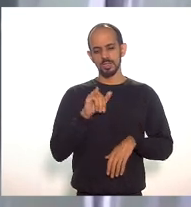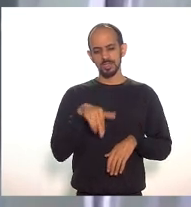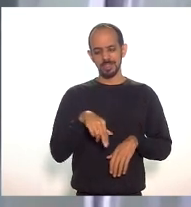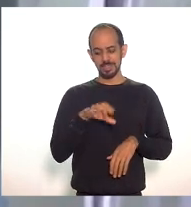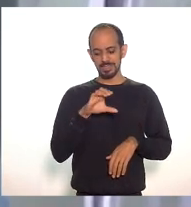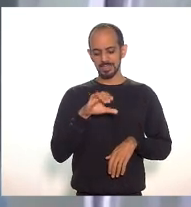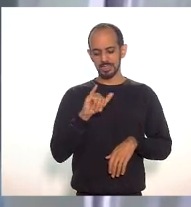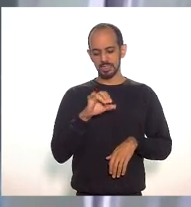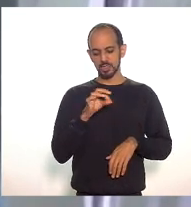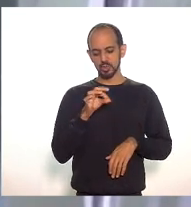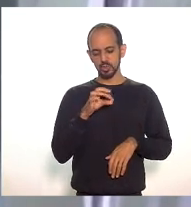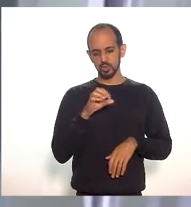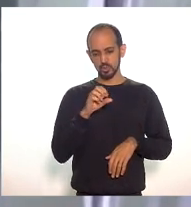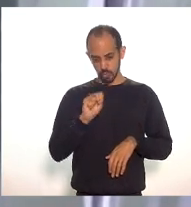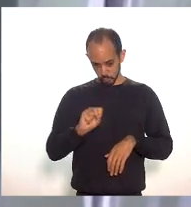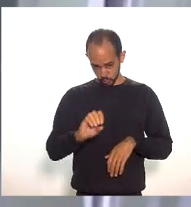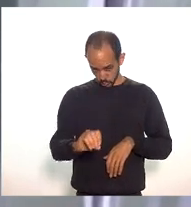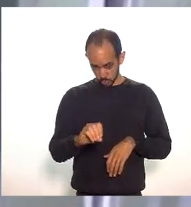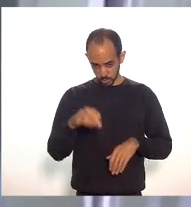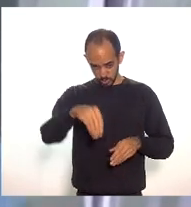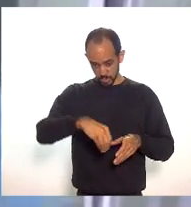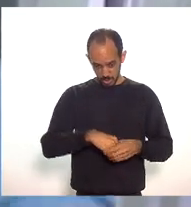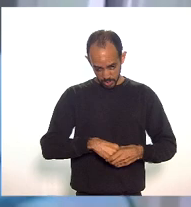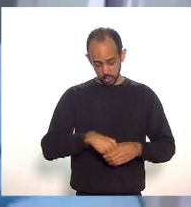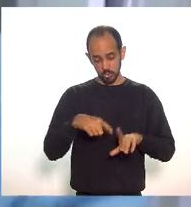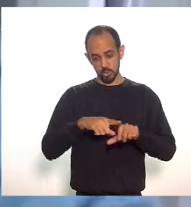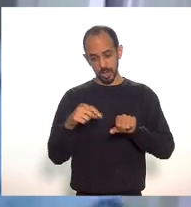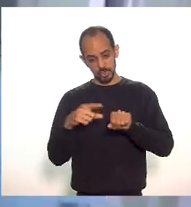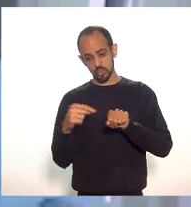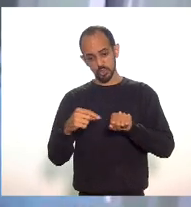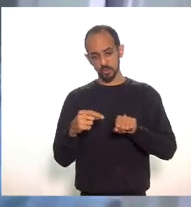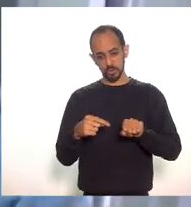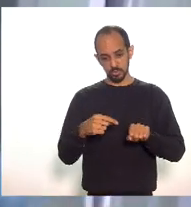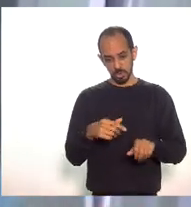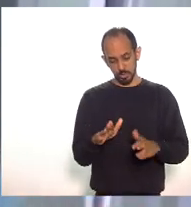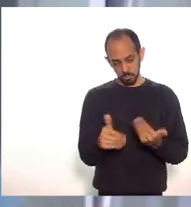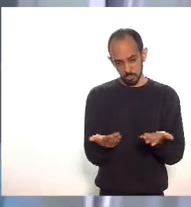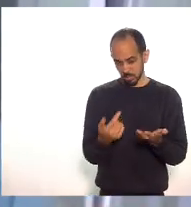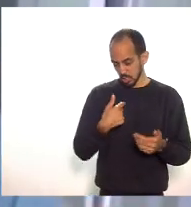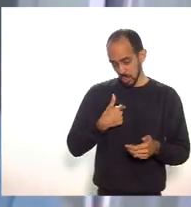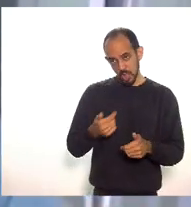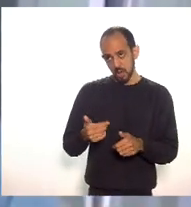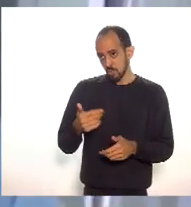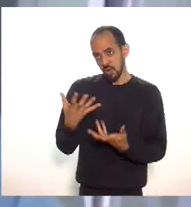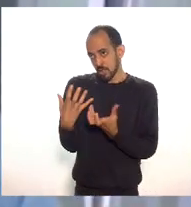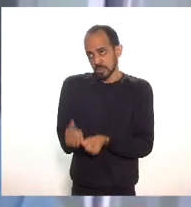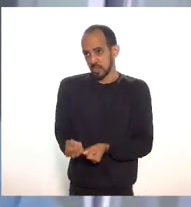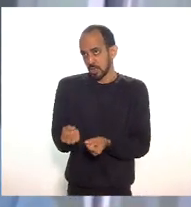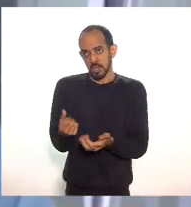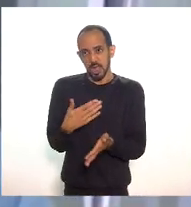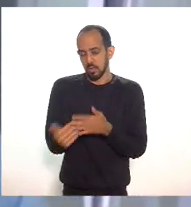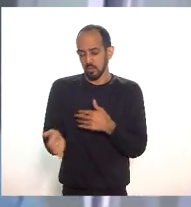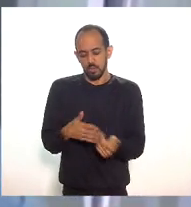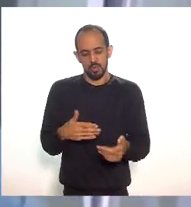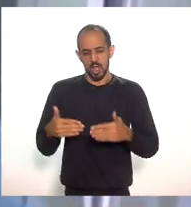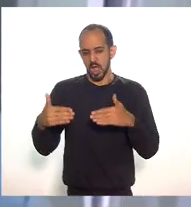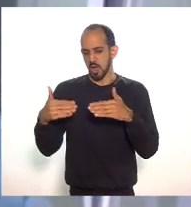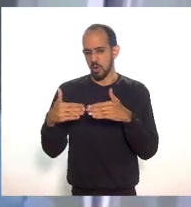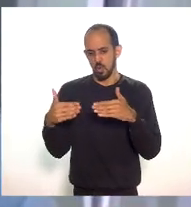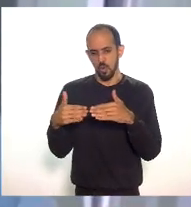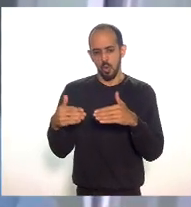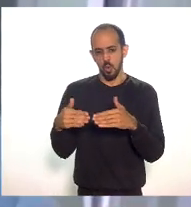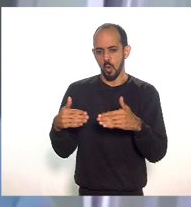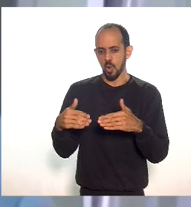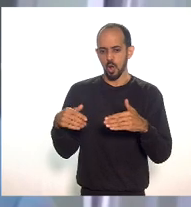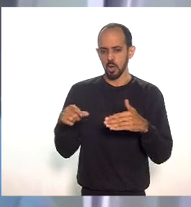também é possível né em relação aos recursos do Fat faz assim eu vou me curvar ao acordo que fosse lembrado aqui sobretudo